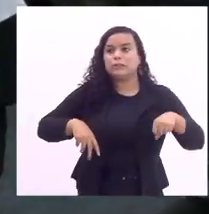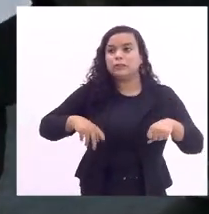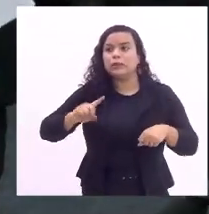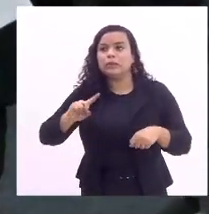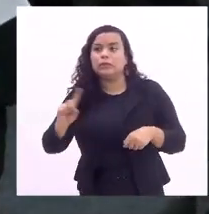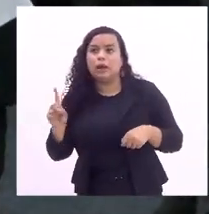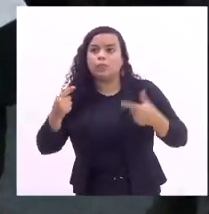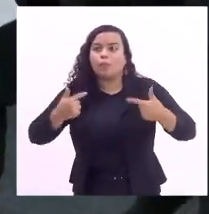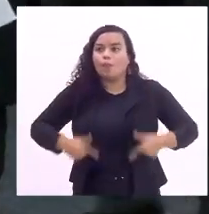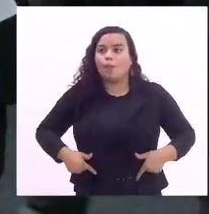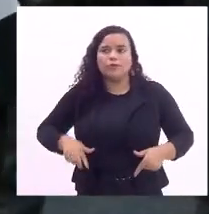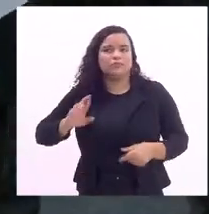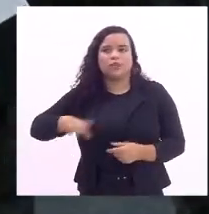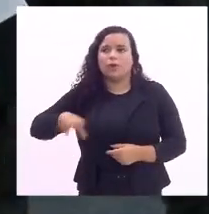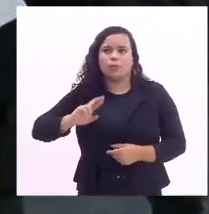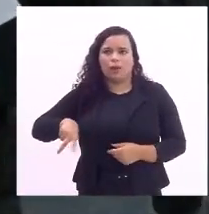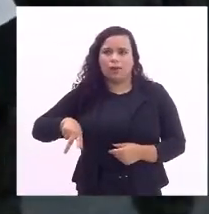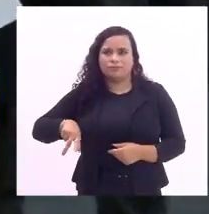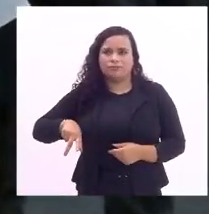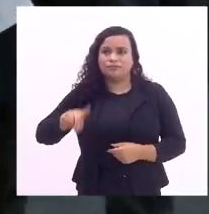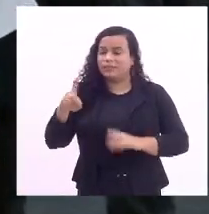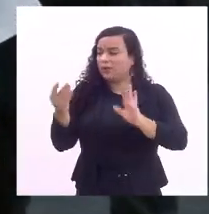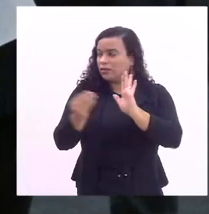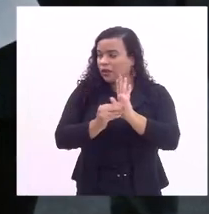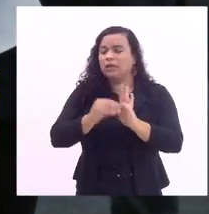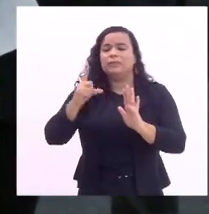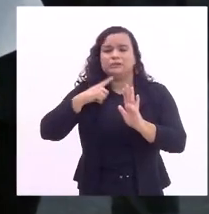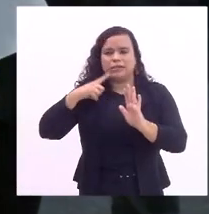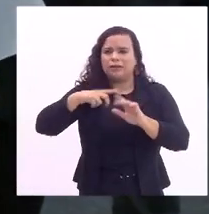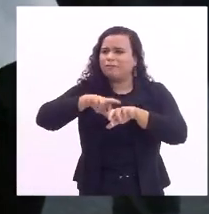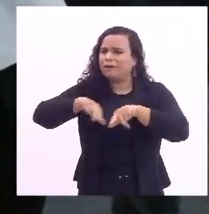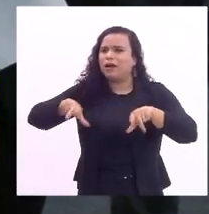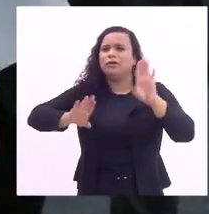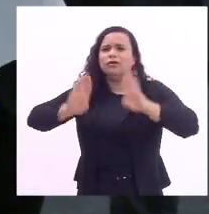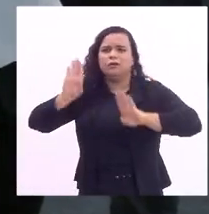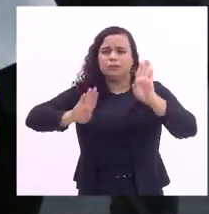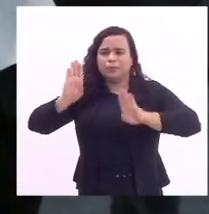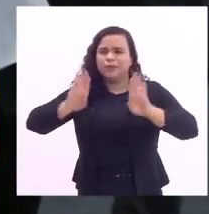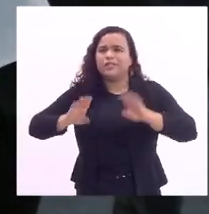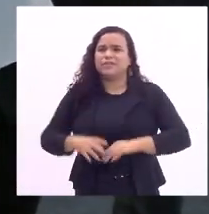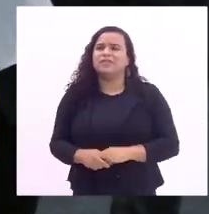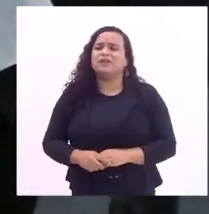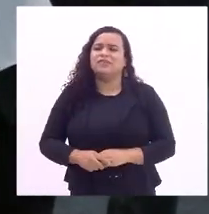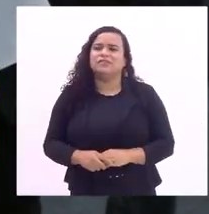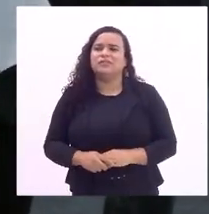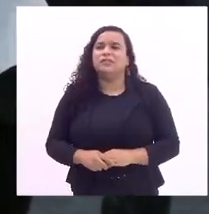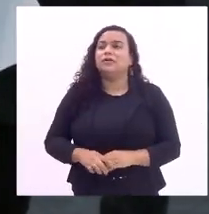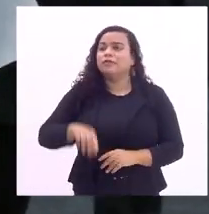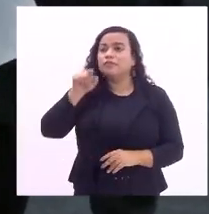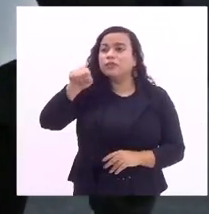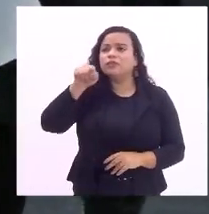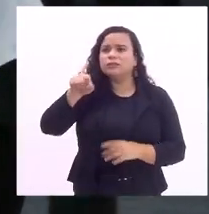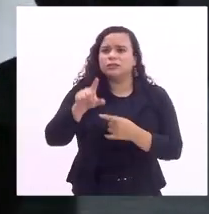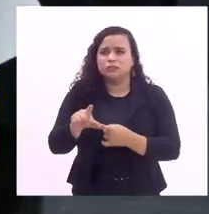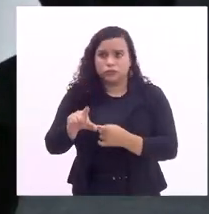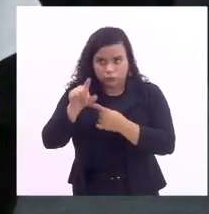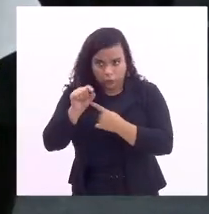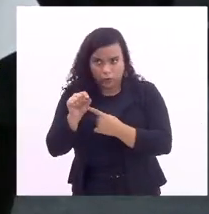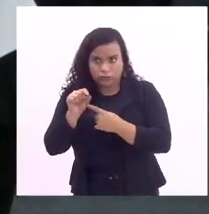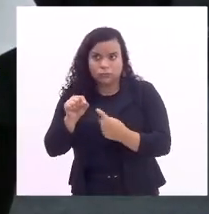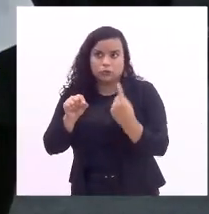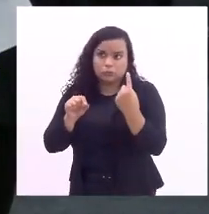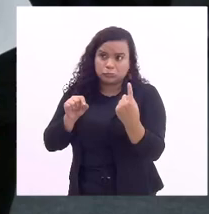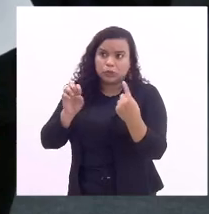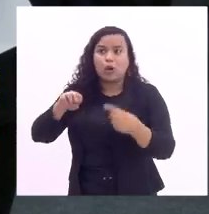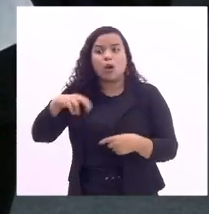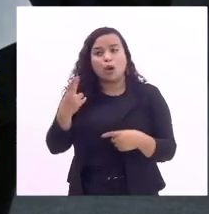abstenção. O senhor tem lá diversos candidatos e você vai escolher um ou se